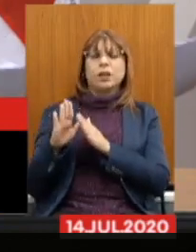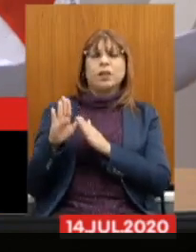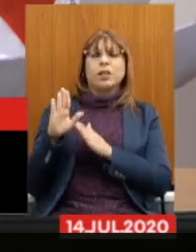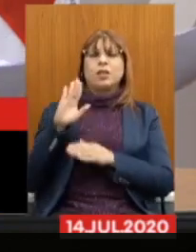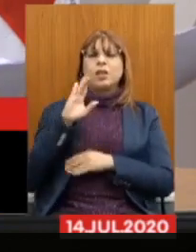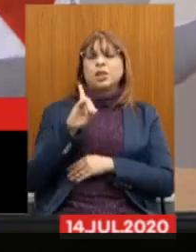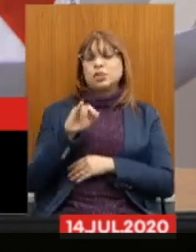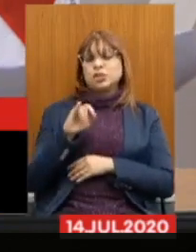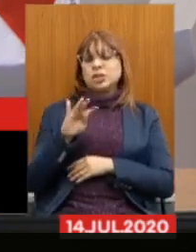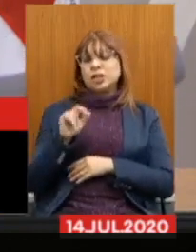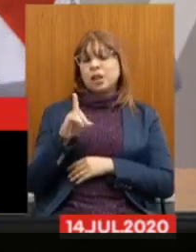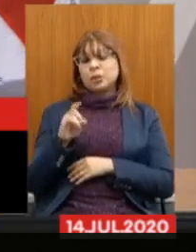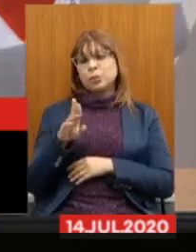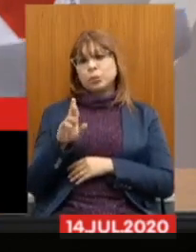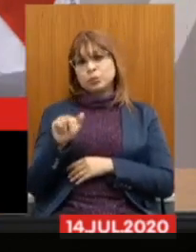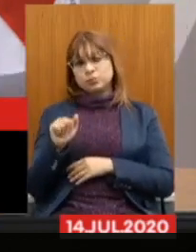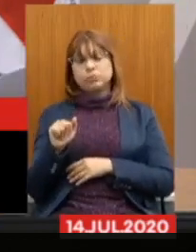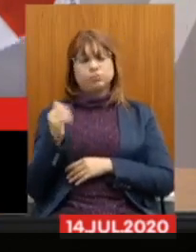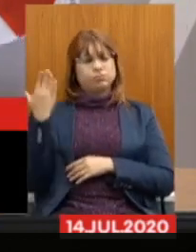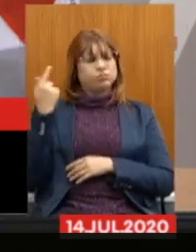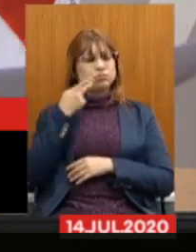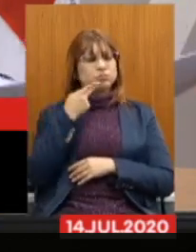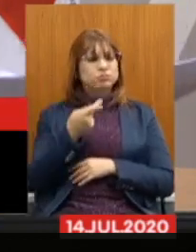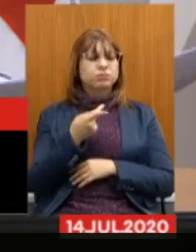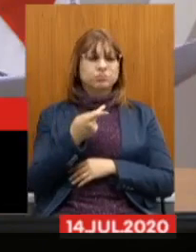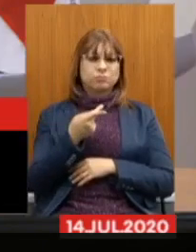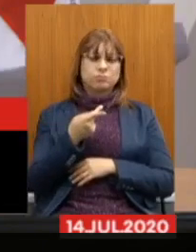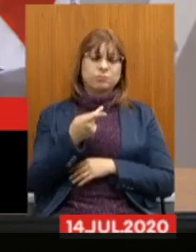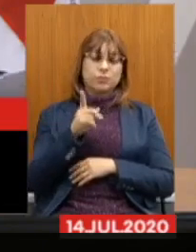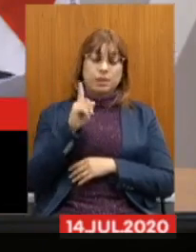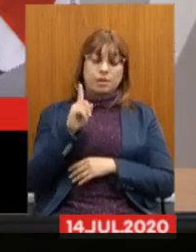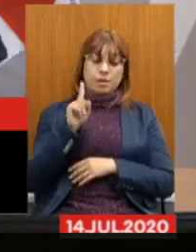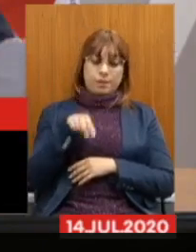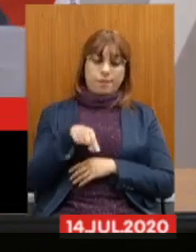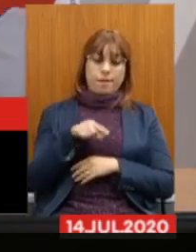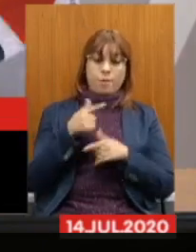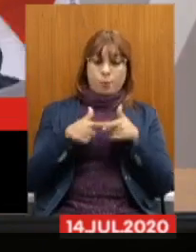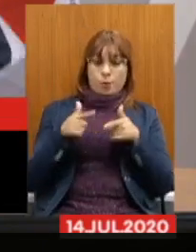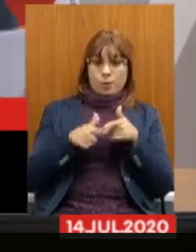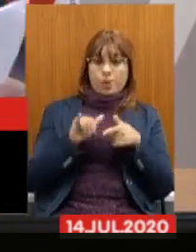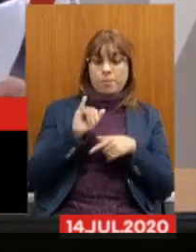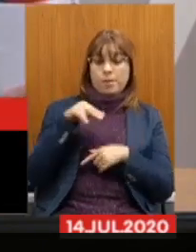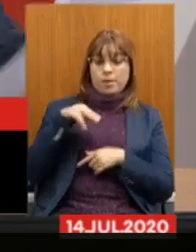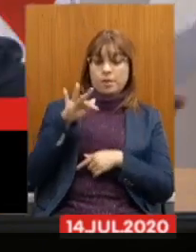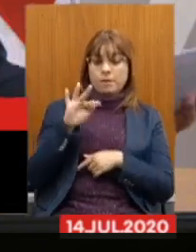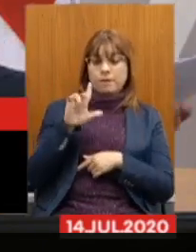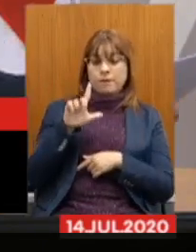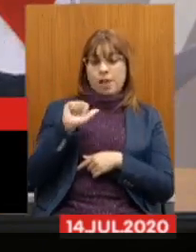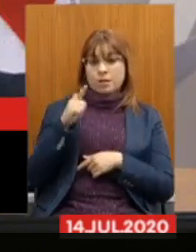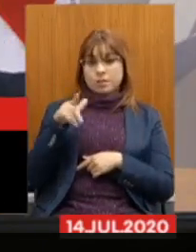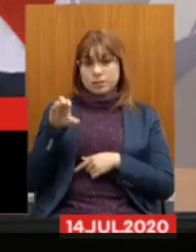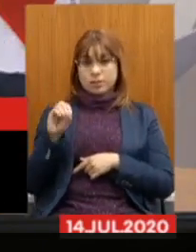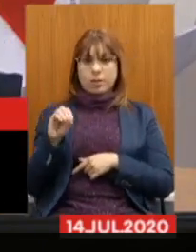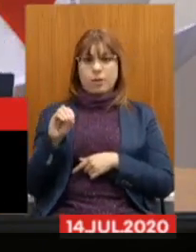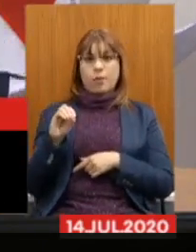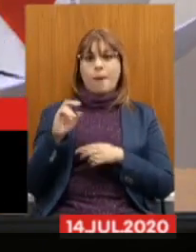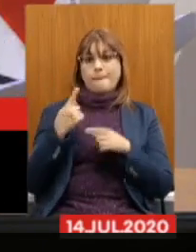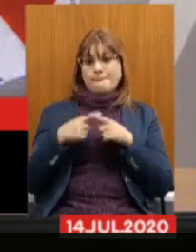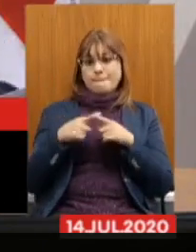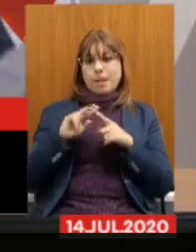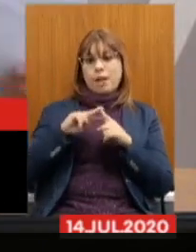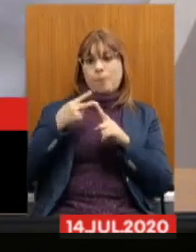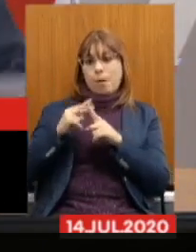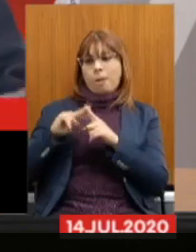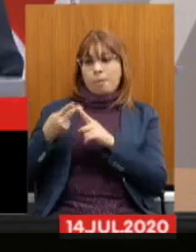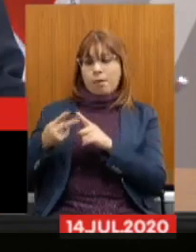se dizia na época que o que produzia inflação era dar um reajuste geral para todos. Então,